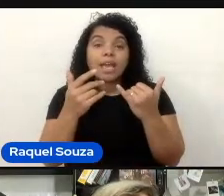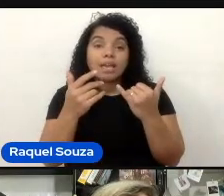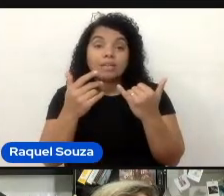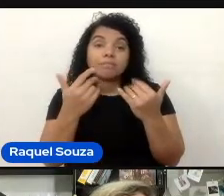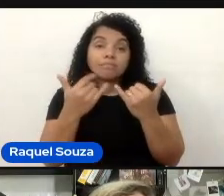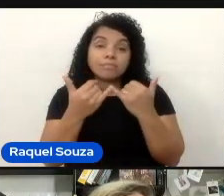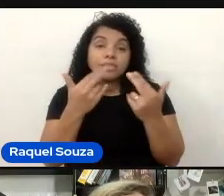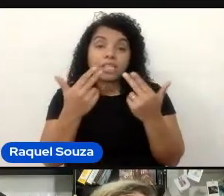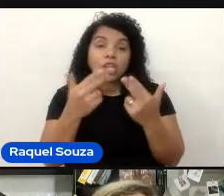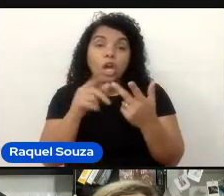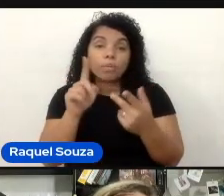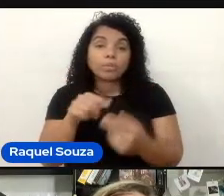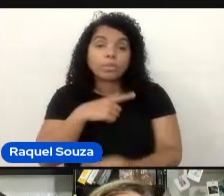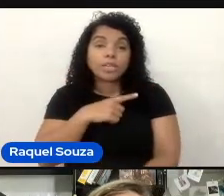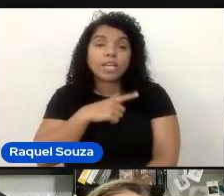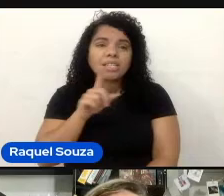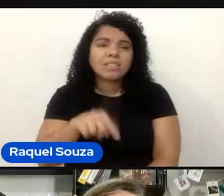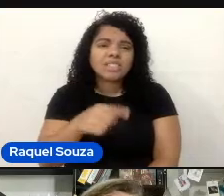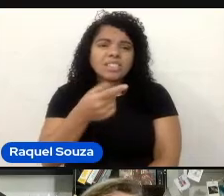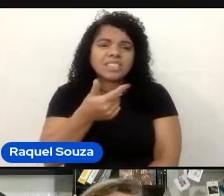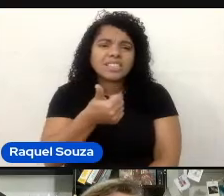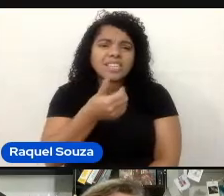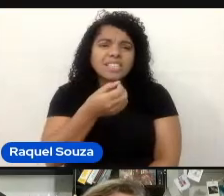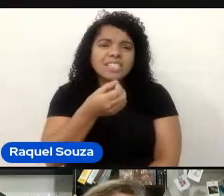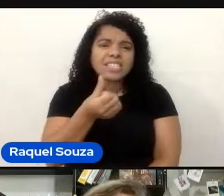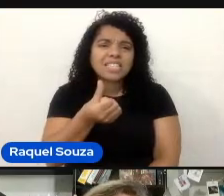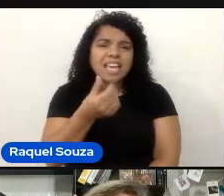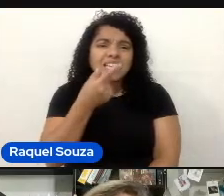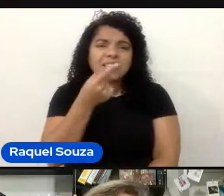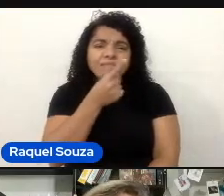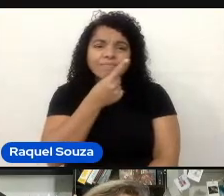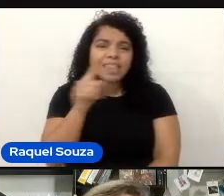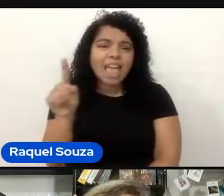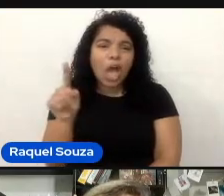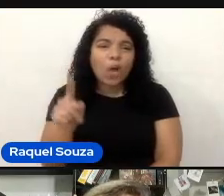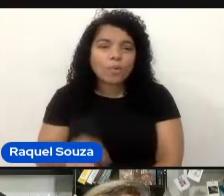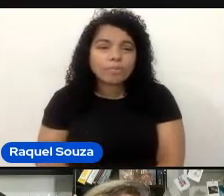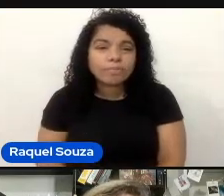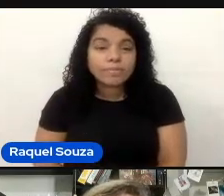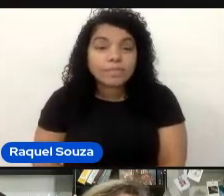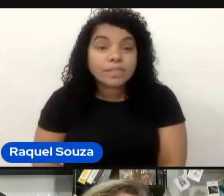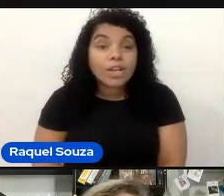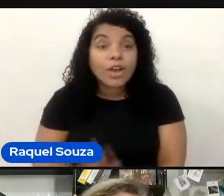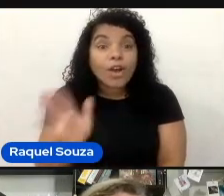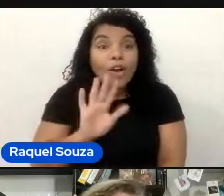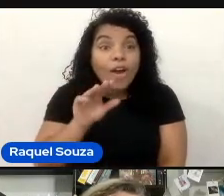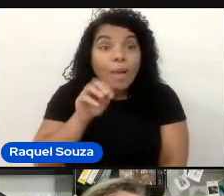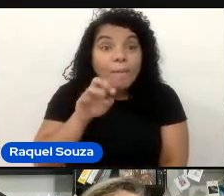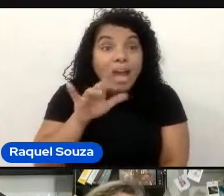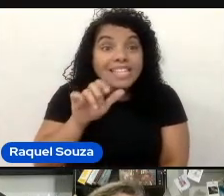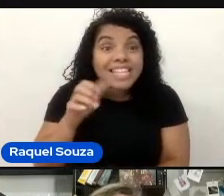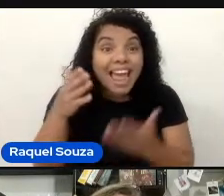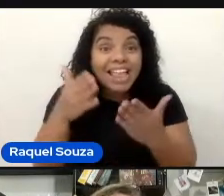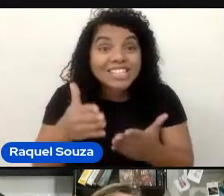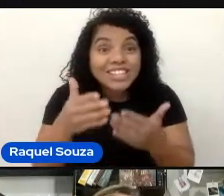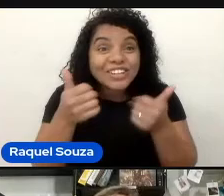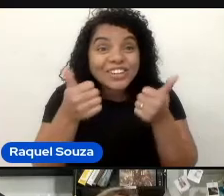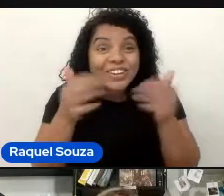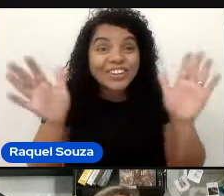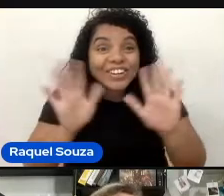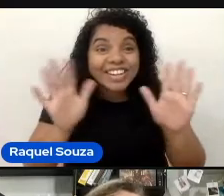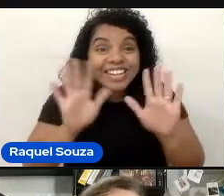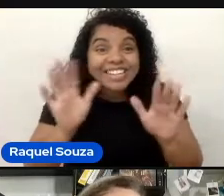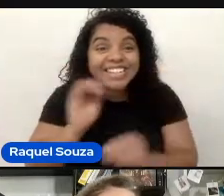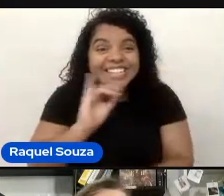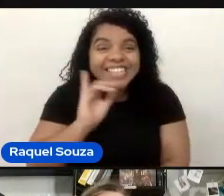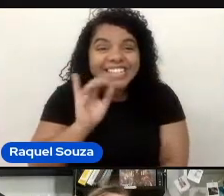tivemos 106 votos para não. Olha, a Marcelinha chegou. Olá, Vida gente. de